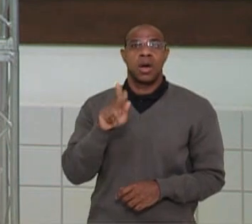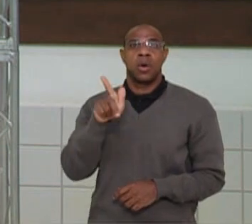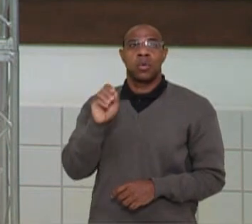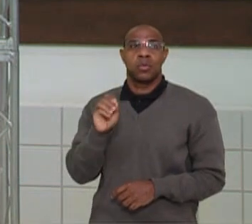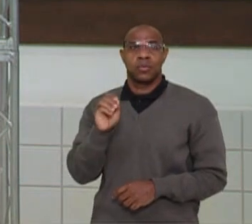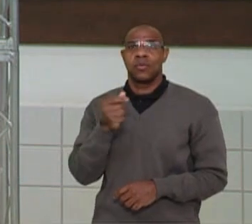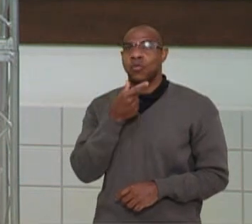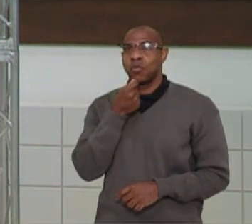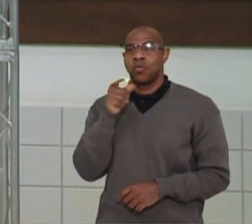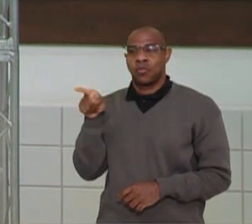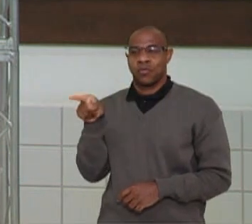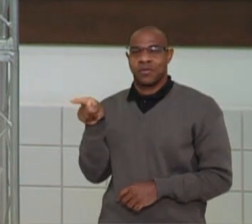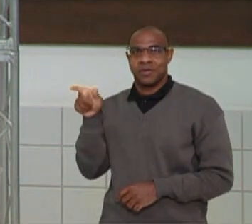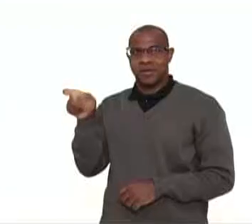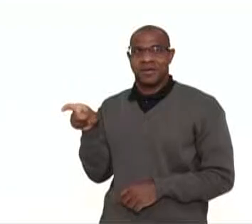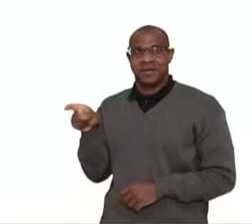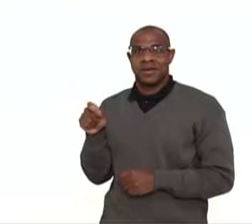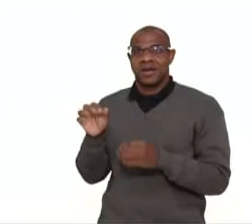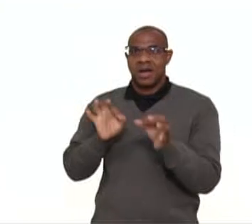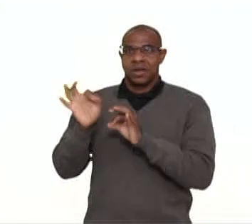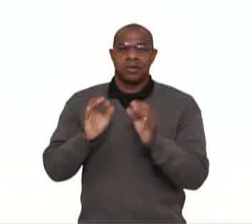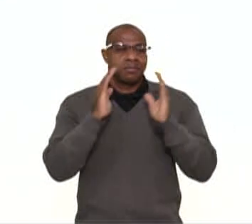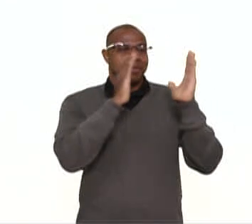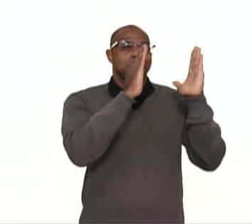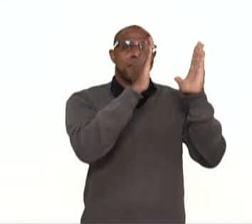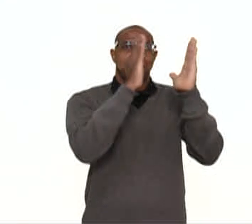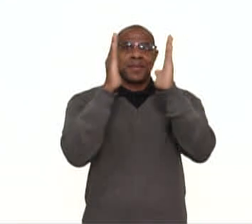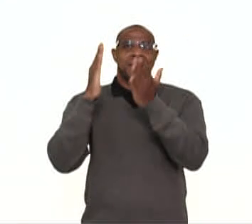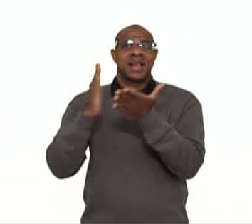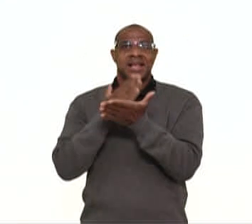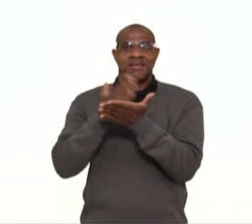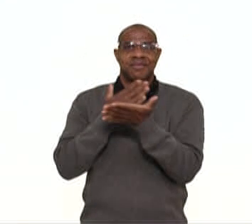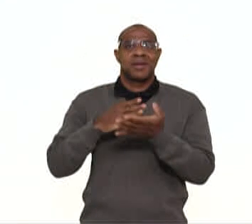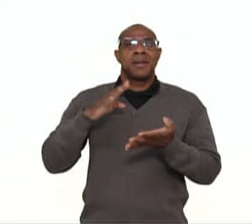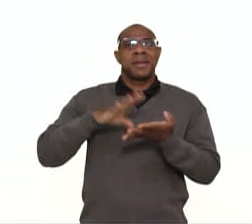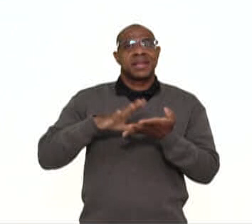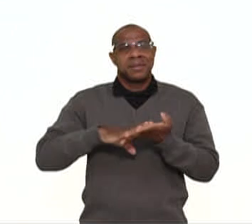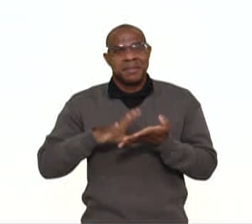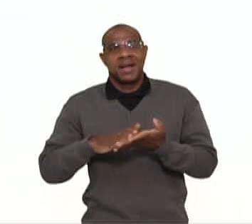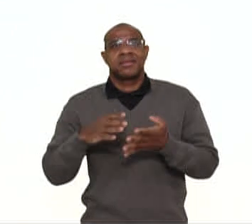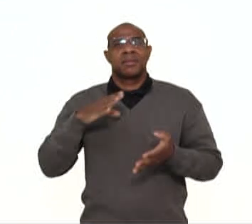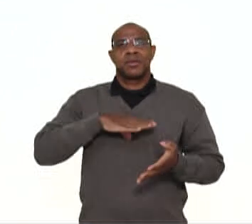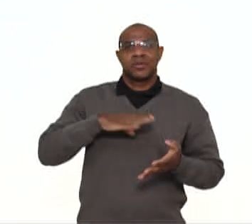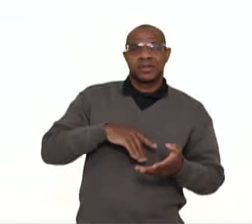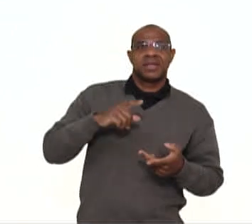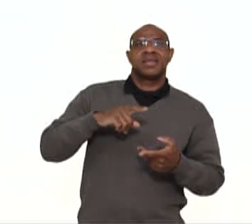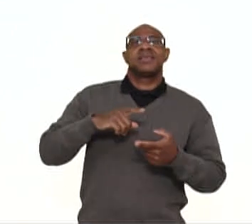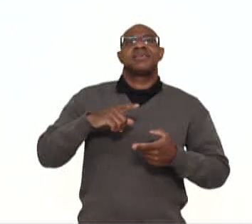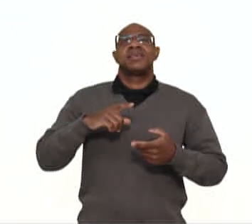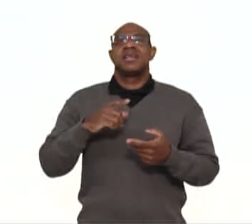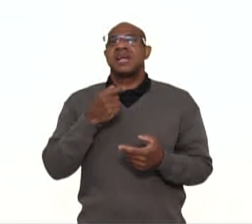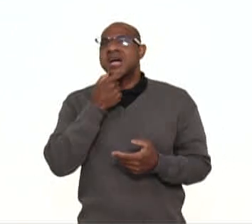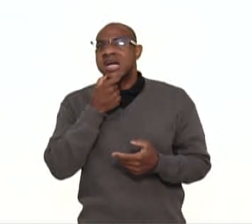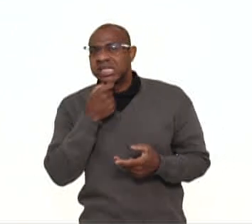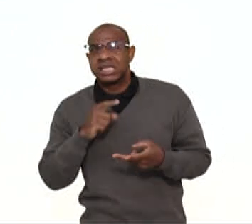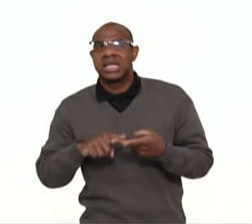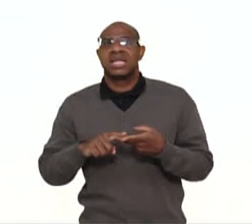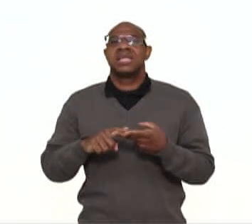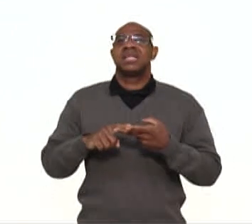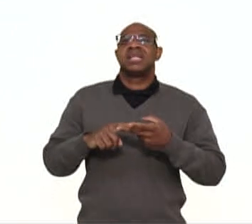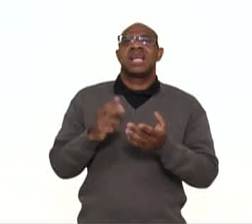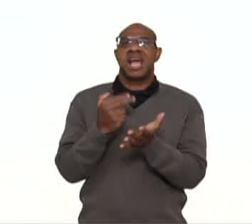estante e eles são os seguintes: matemática, língua portuguesa, inglês, ciências, história, geografia e arte,